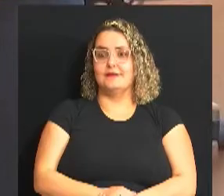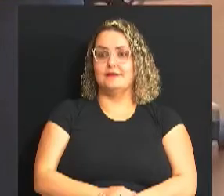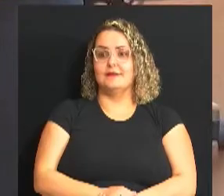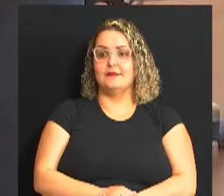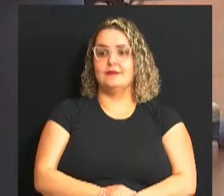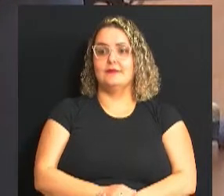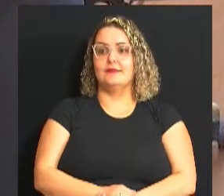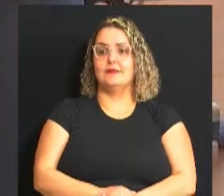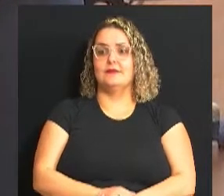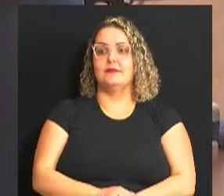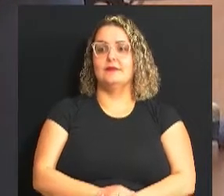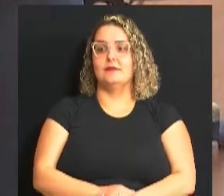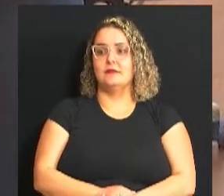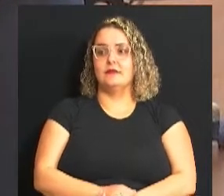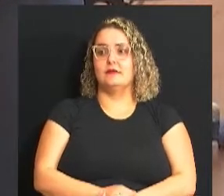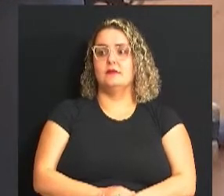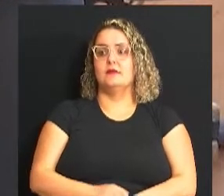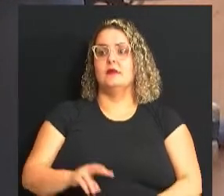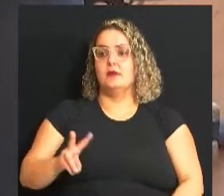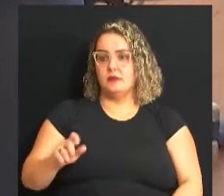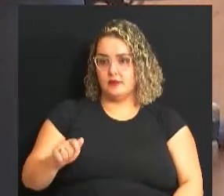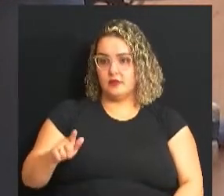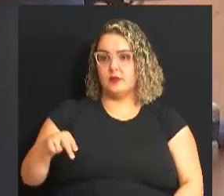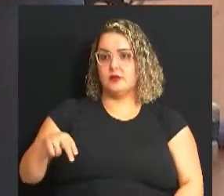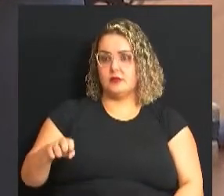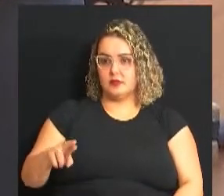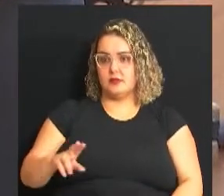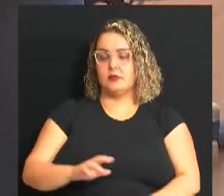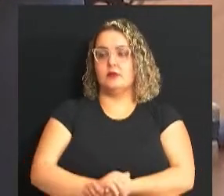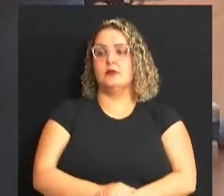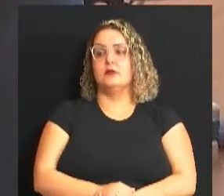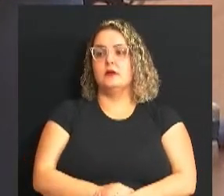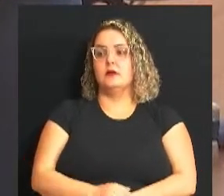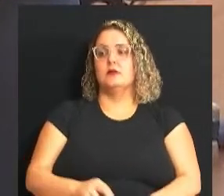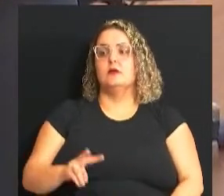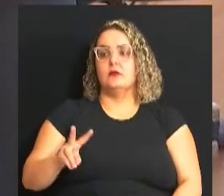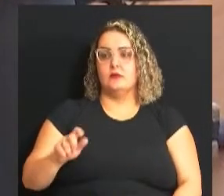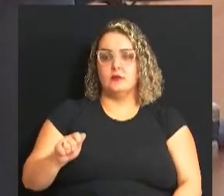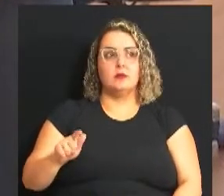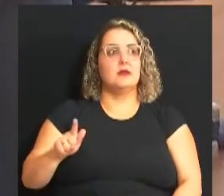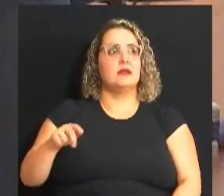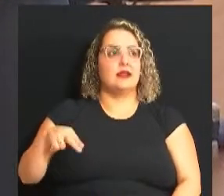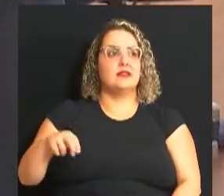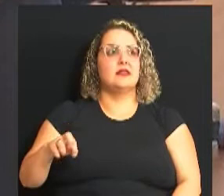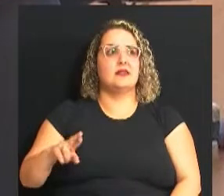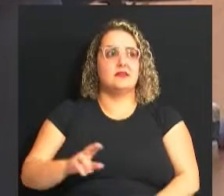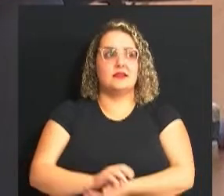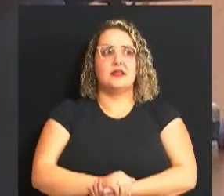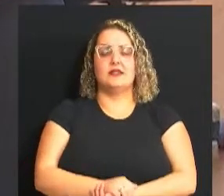Tá. É o Wagner, né? Wagner, então,